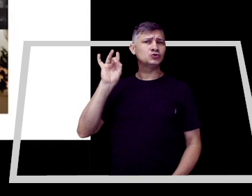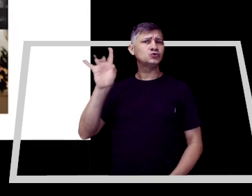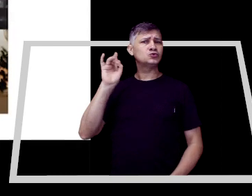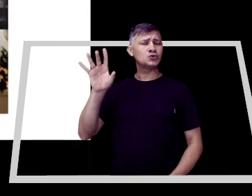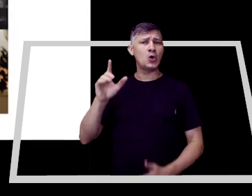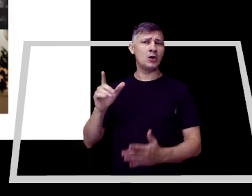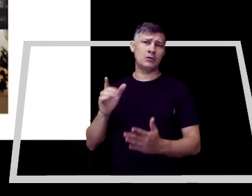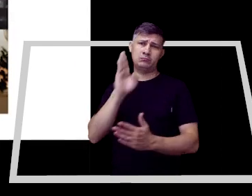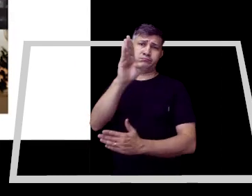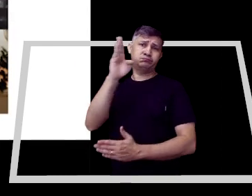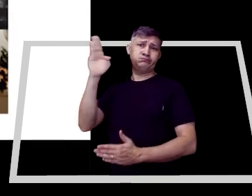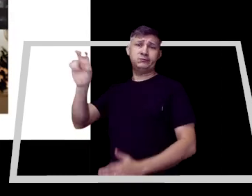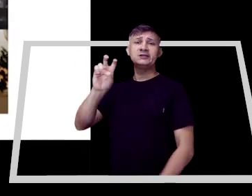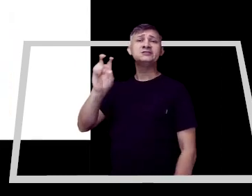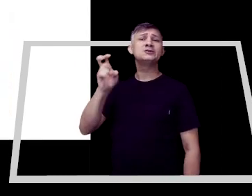livros.